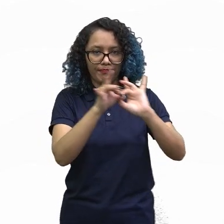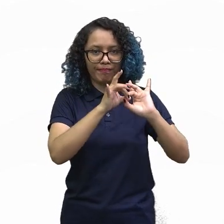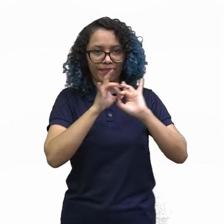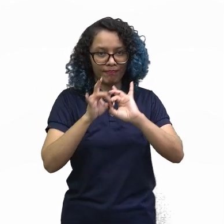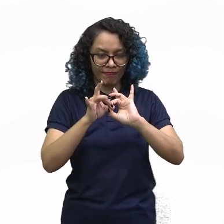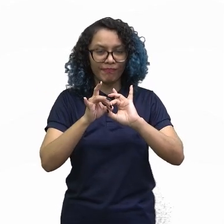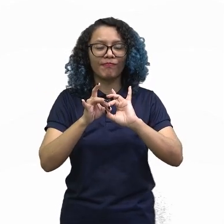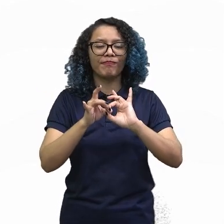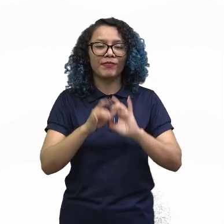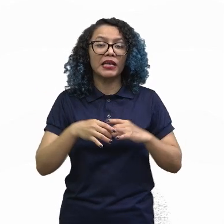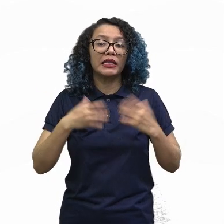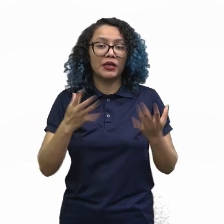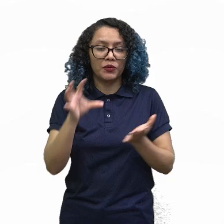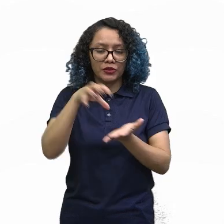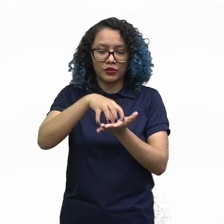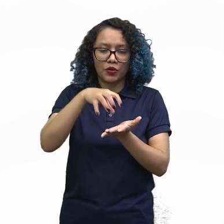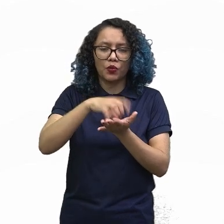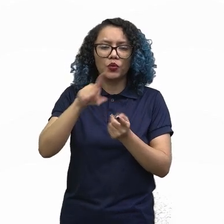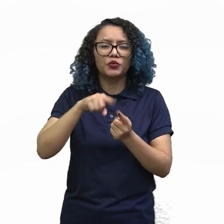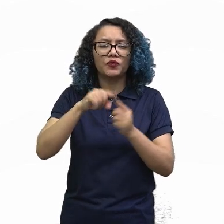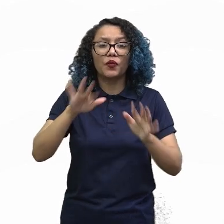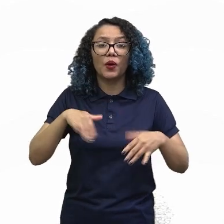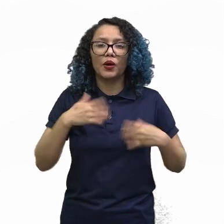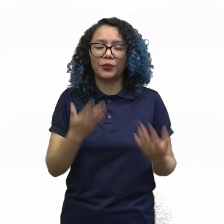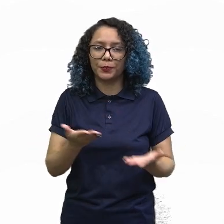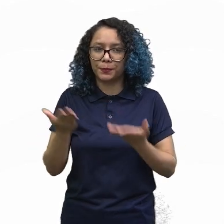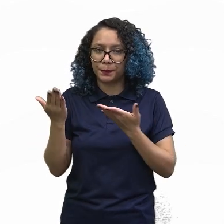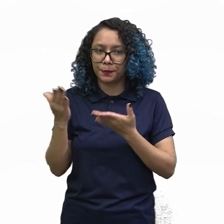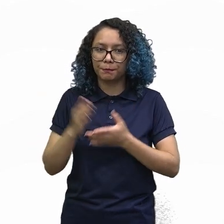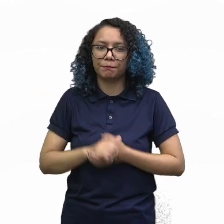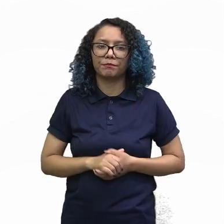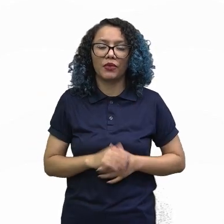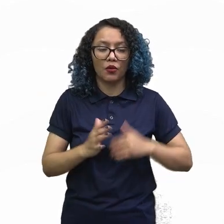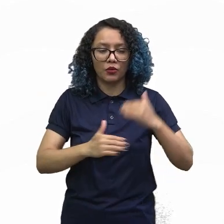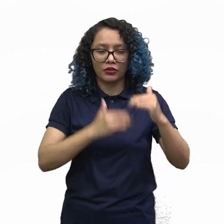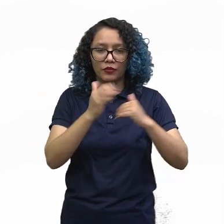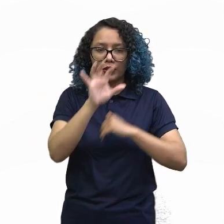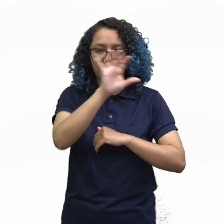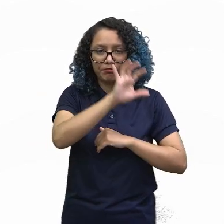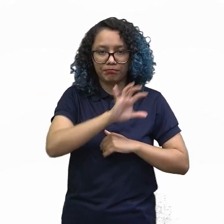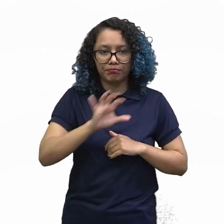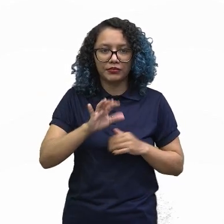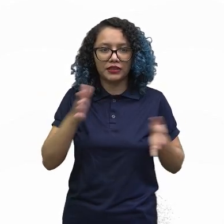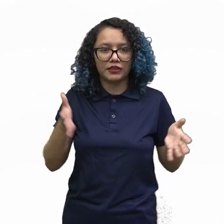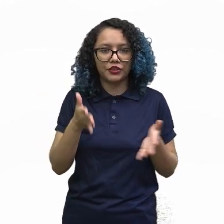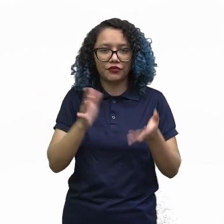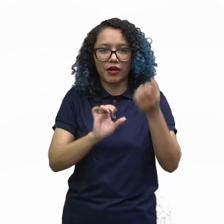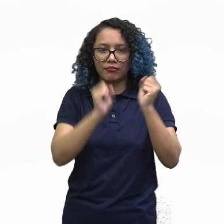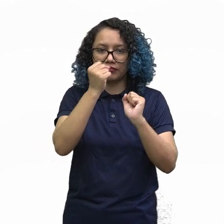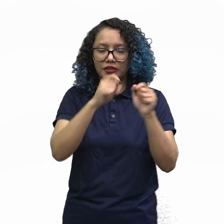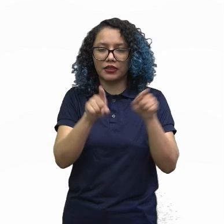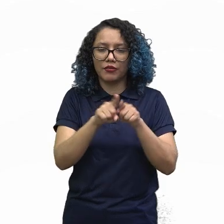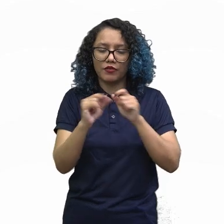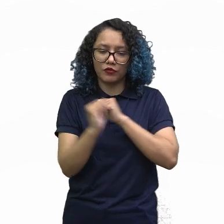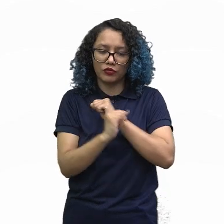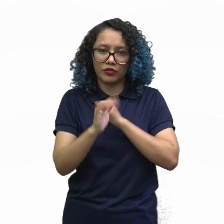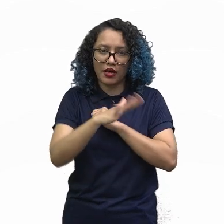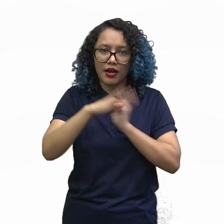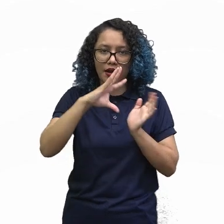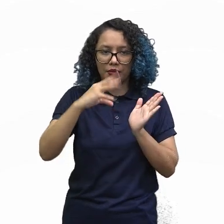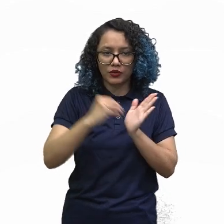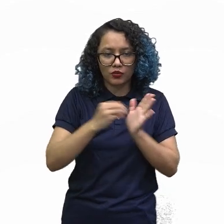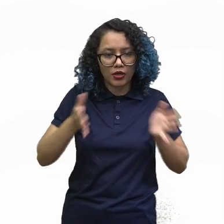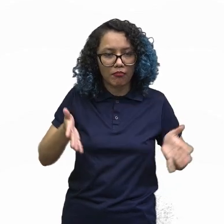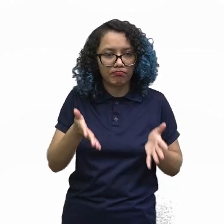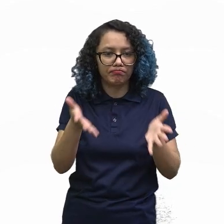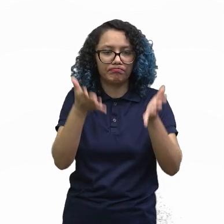essa superintendência tinha como objetivos desenvolvimento regional, promover a industrialização e a infraestrutura